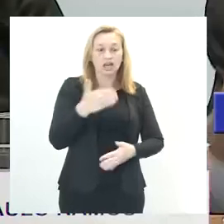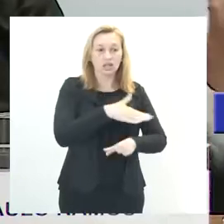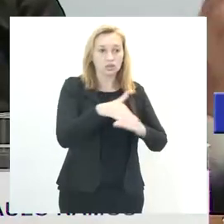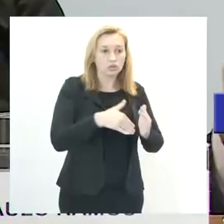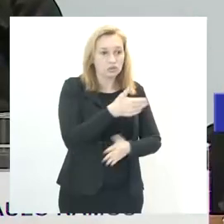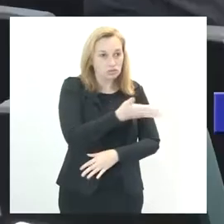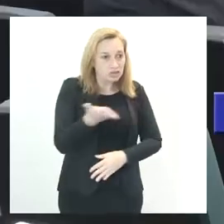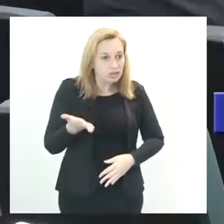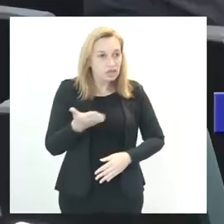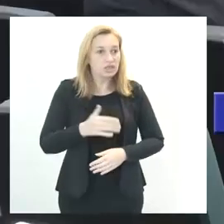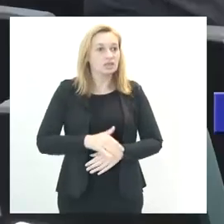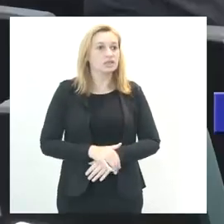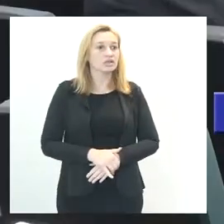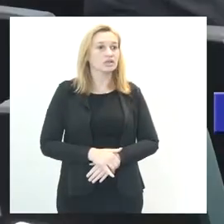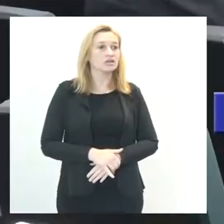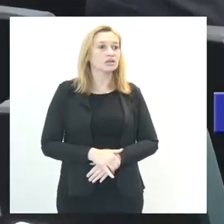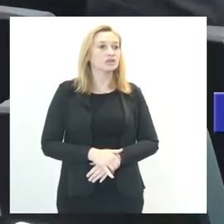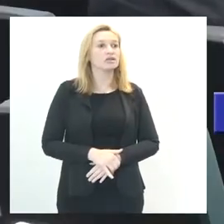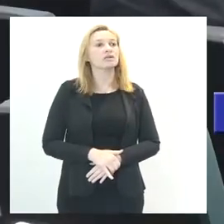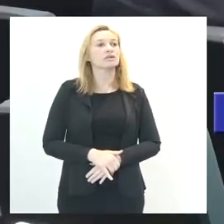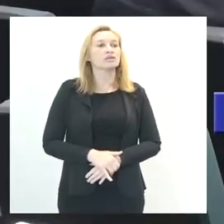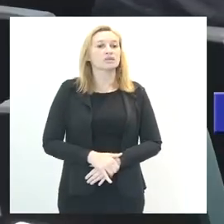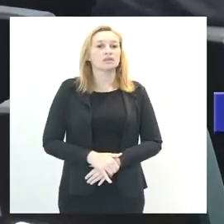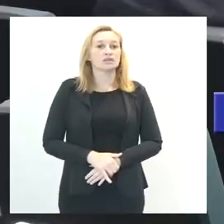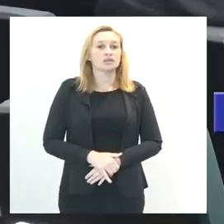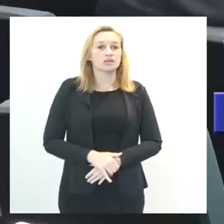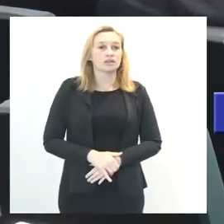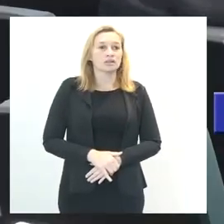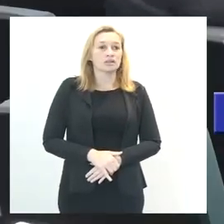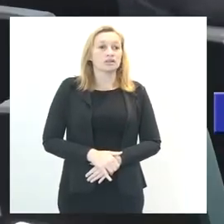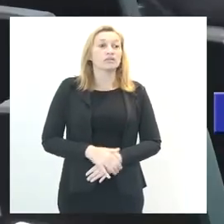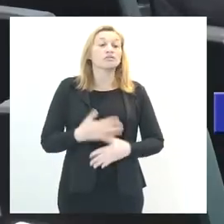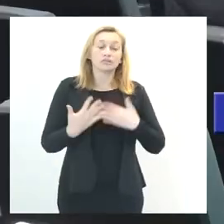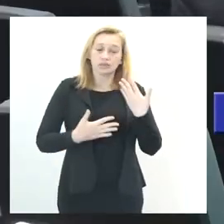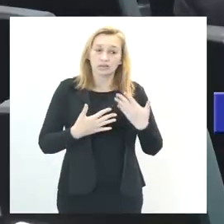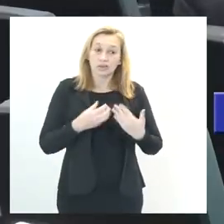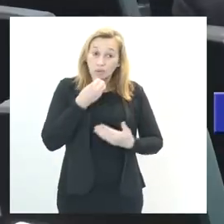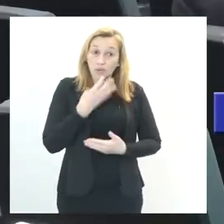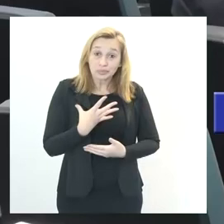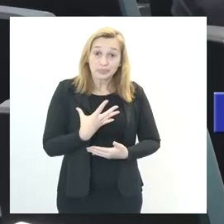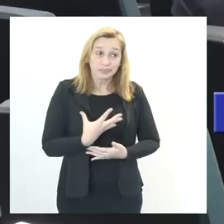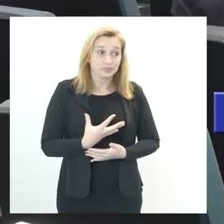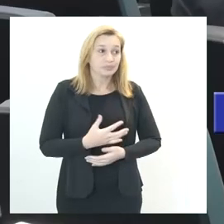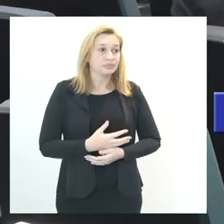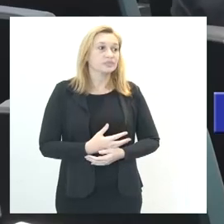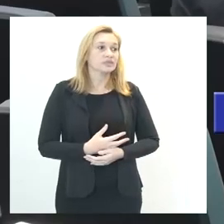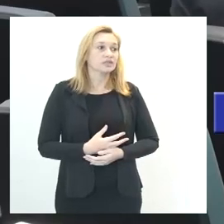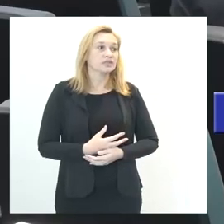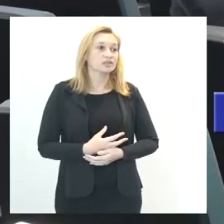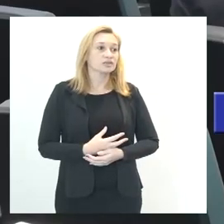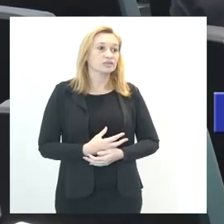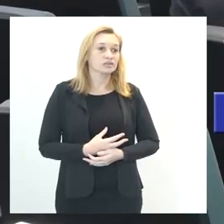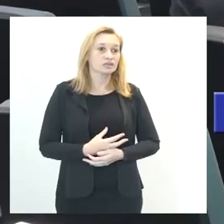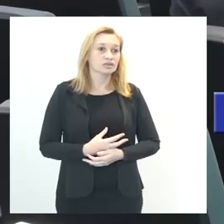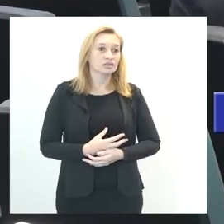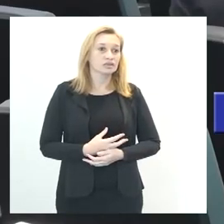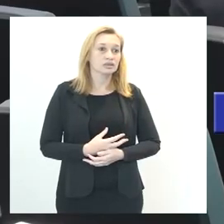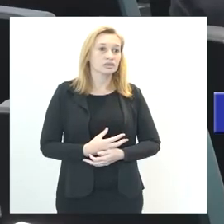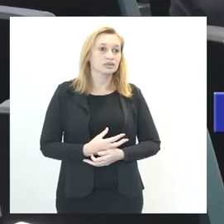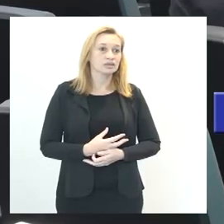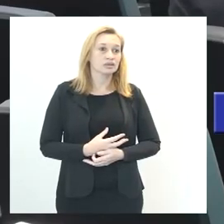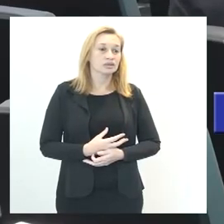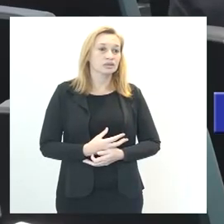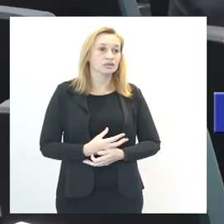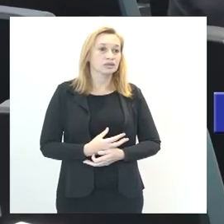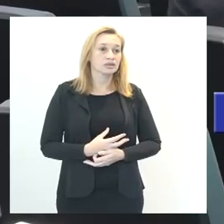participantes foi foi muito muito proveitoso Há muitos muito